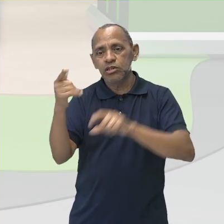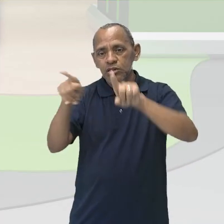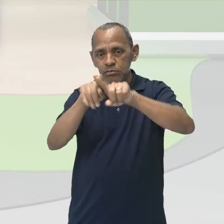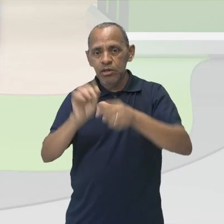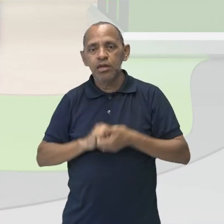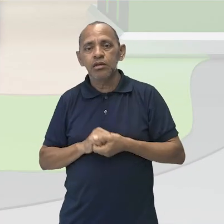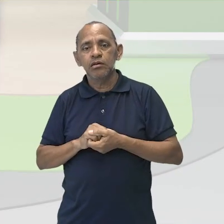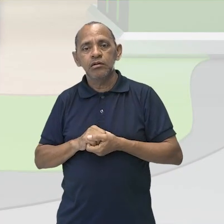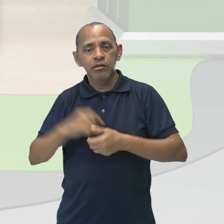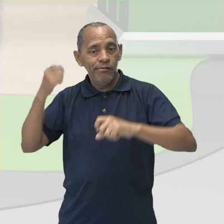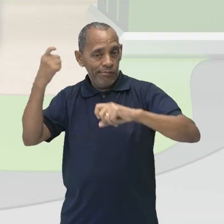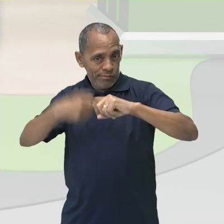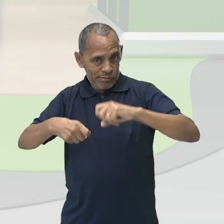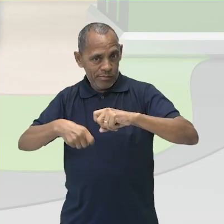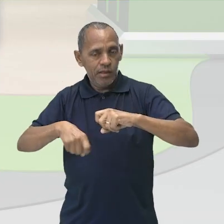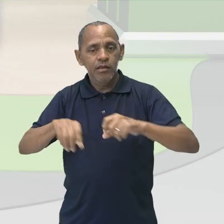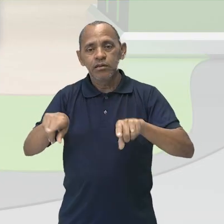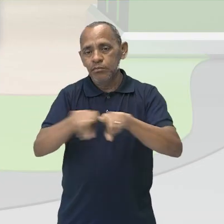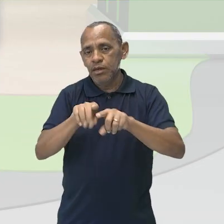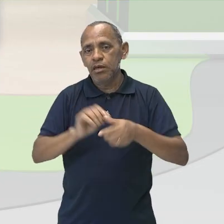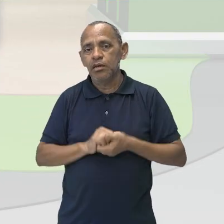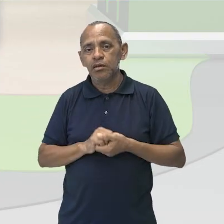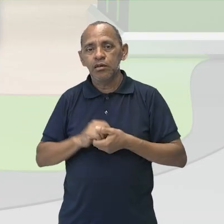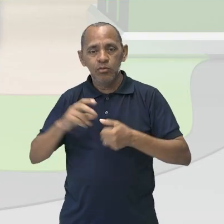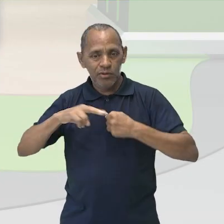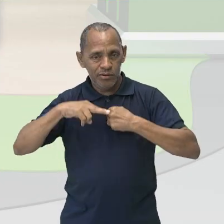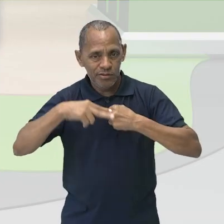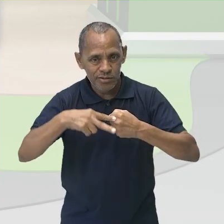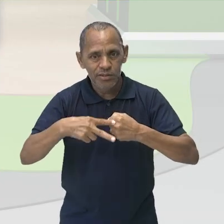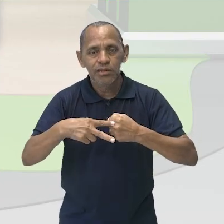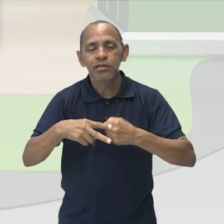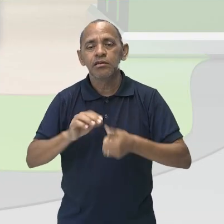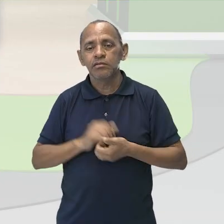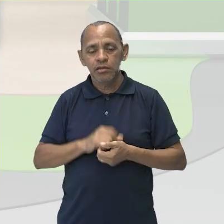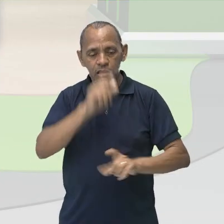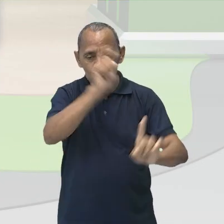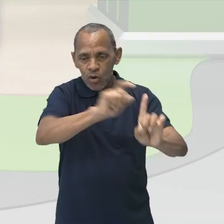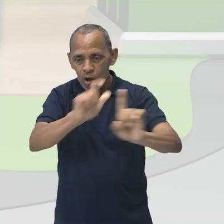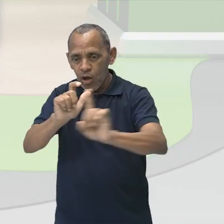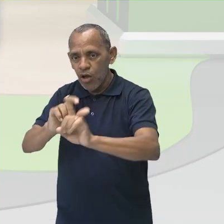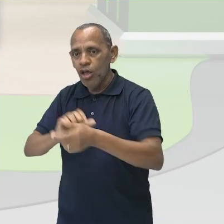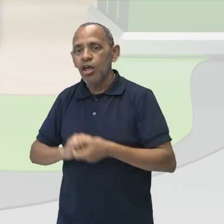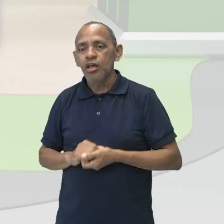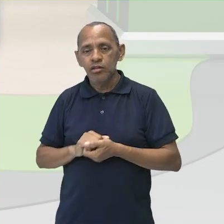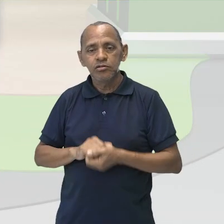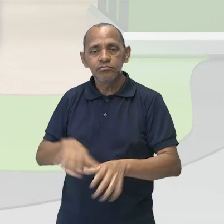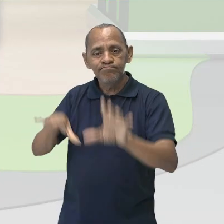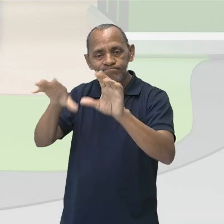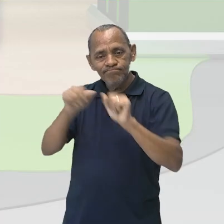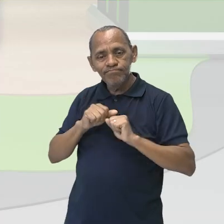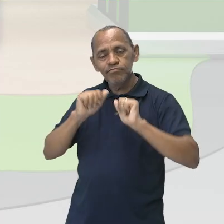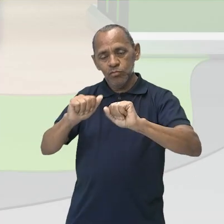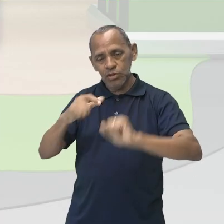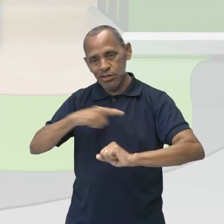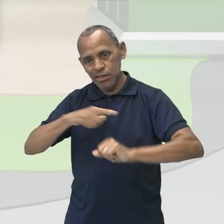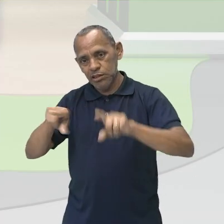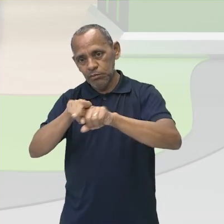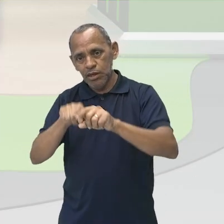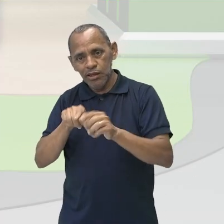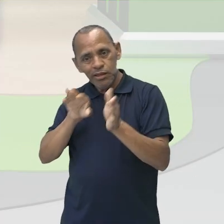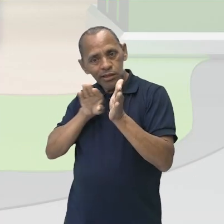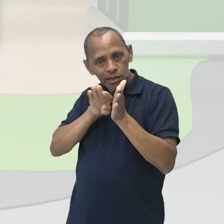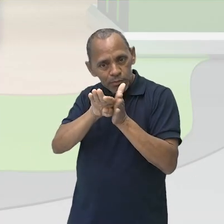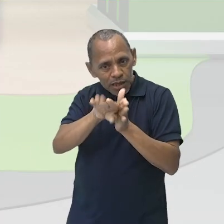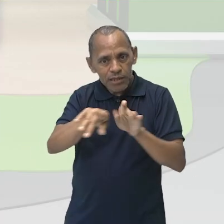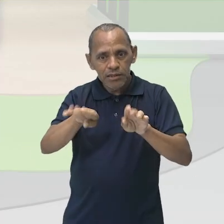cromossomo sexual. Ela é uma condição que deixa os indivíduos mais suscetíveis a infecções bacterianas recorrentes.